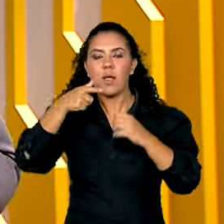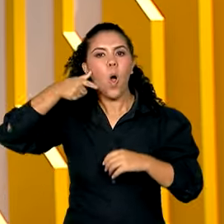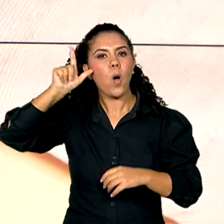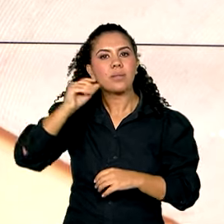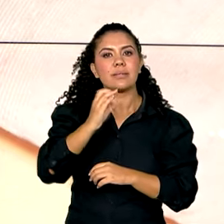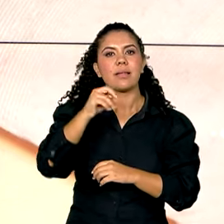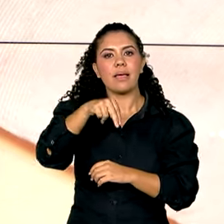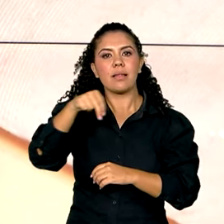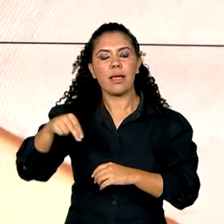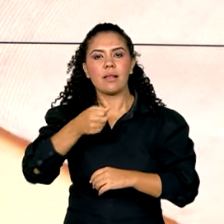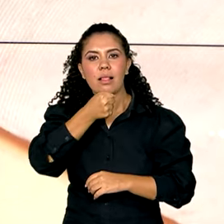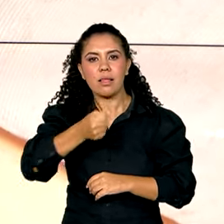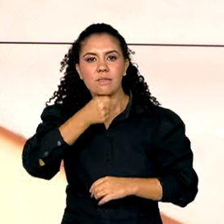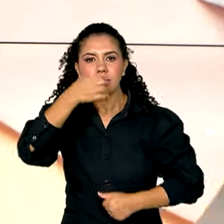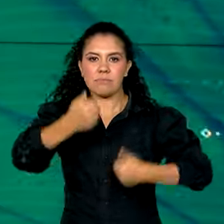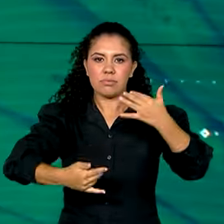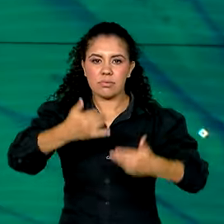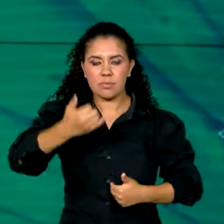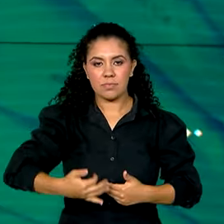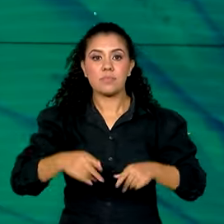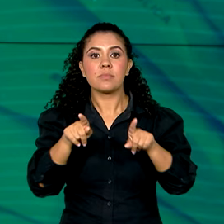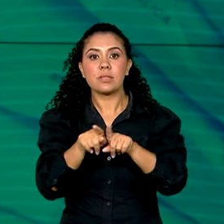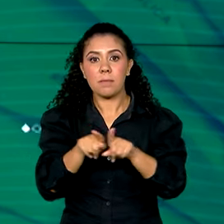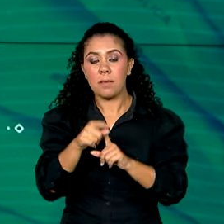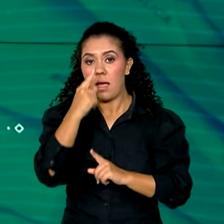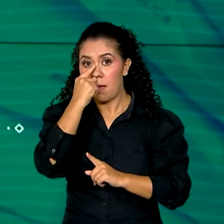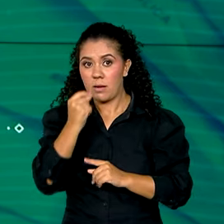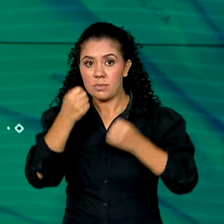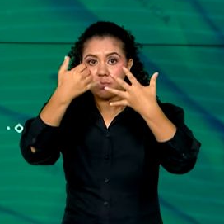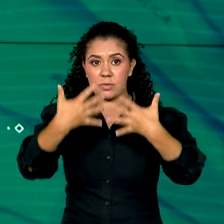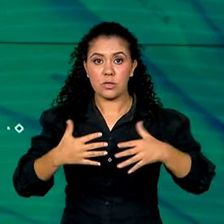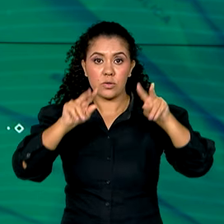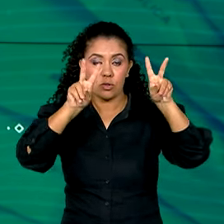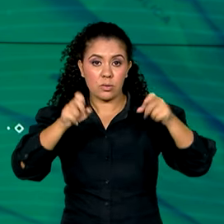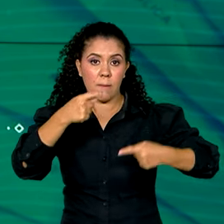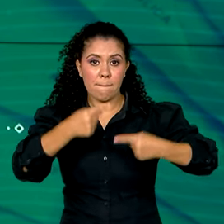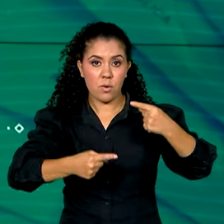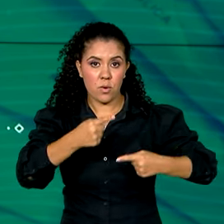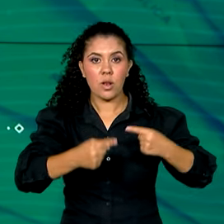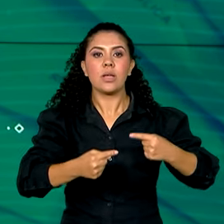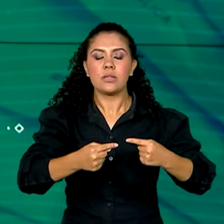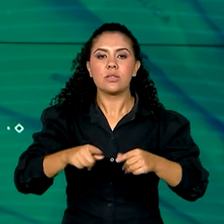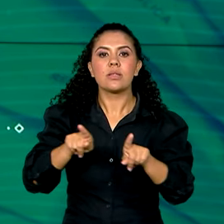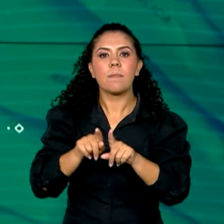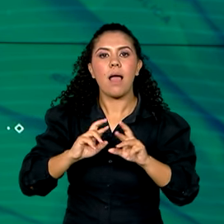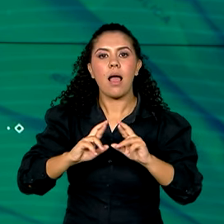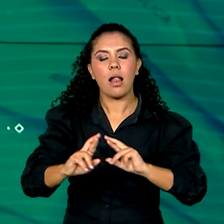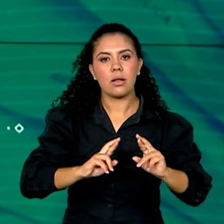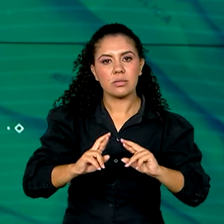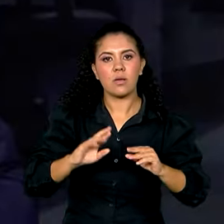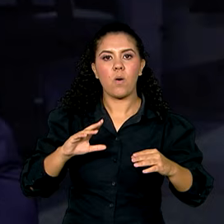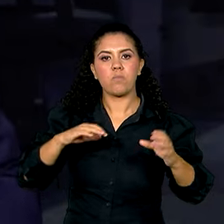ontem. Alckmin falou ainda sobre política externa, o setor industrial e a relação do governo com o